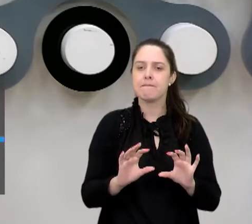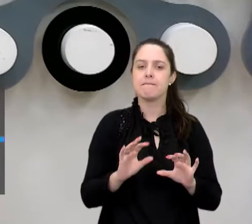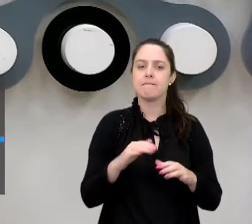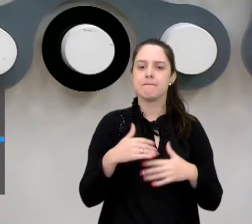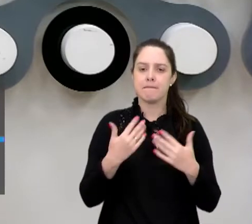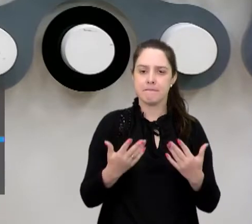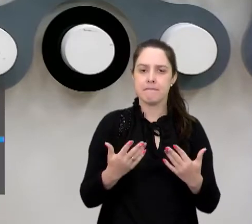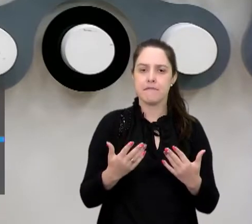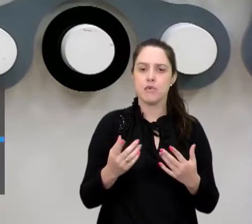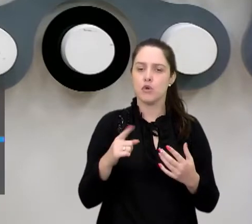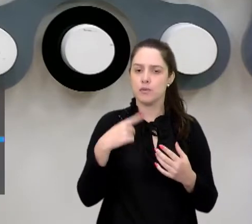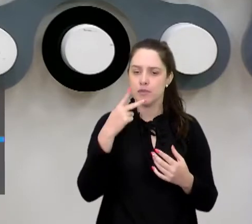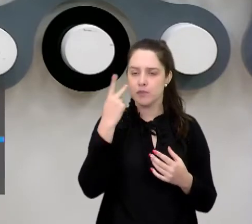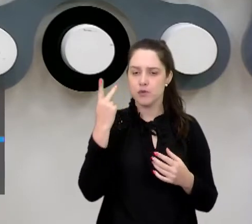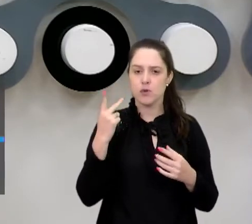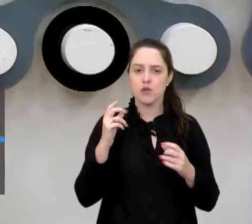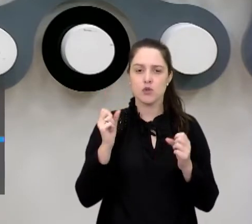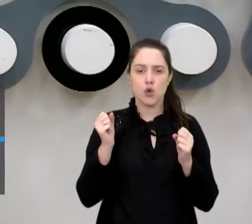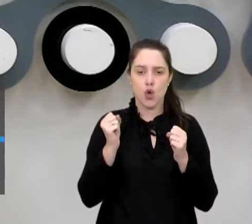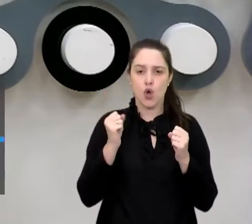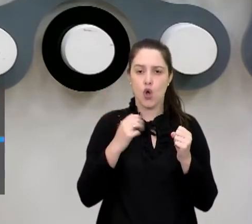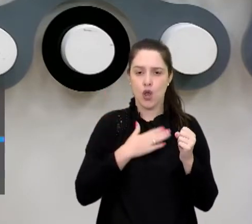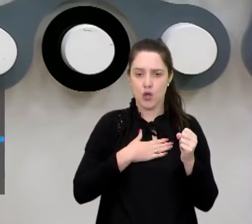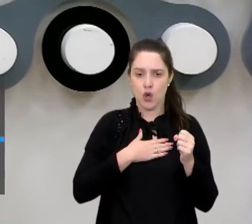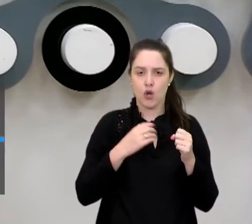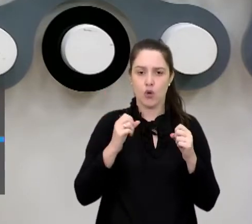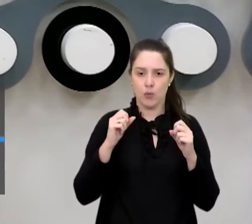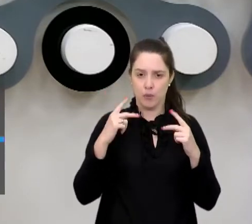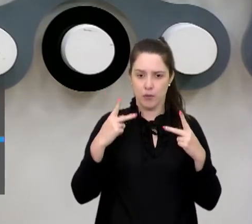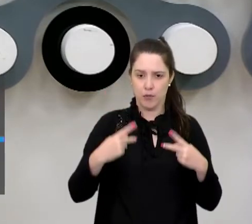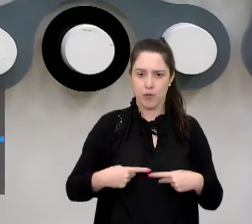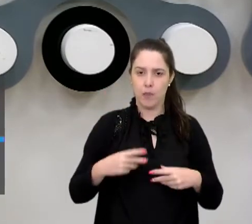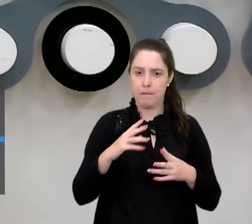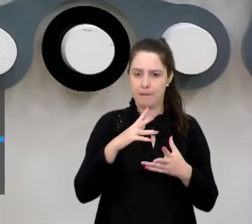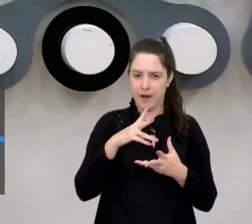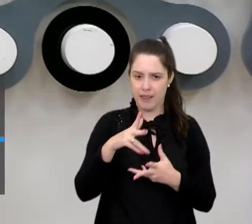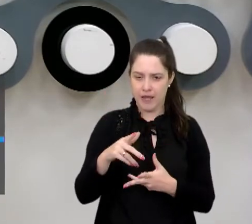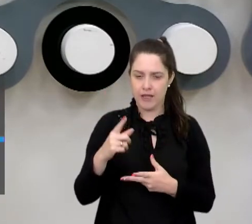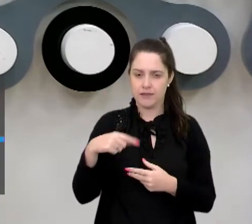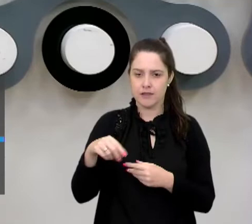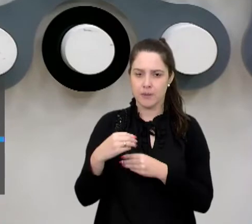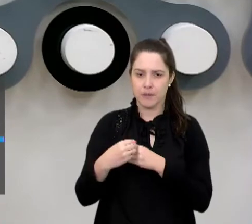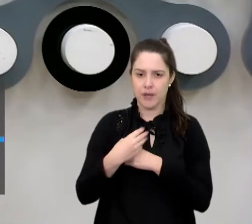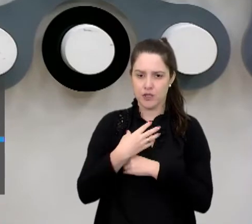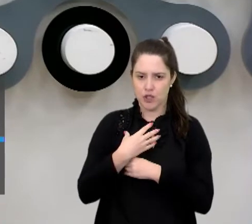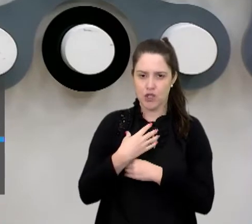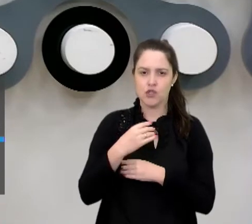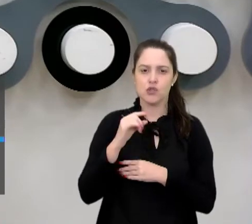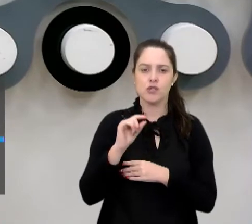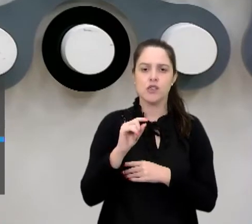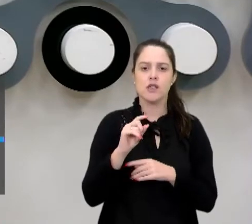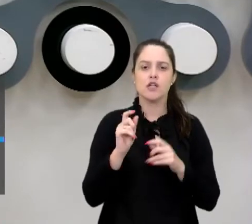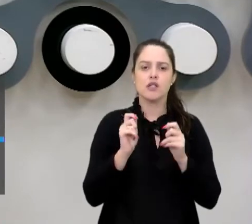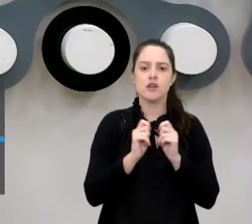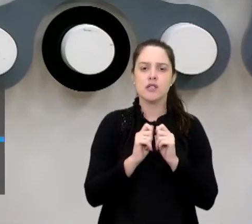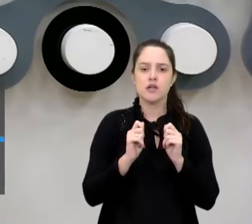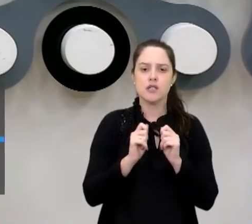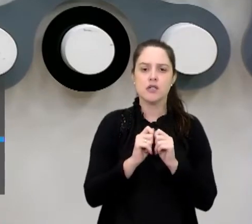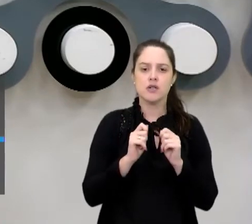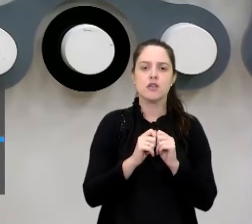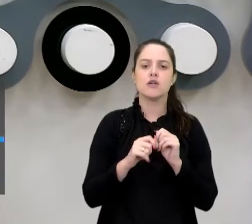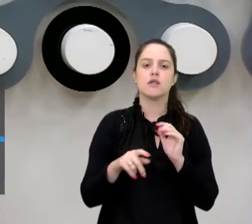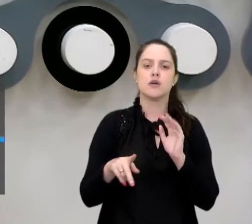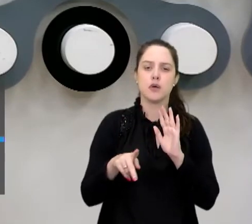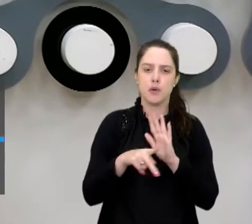predatória que o humano faz contra o planeta, e aí, como você falou, o planeta não precisa da gente. Na verdade, a gente está então extinguindo a